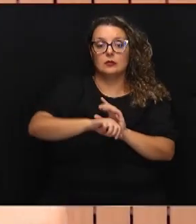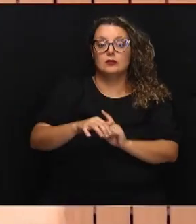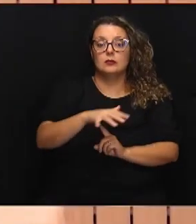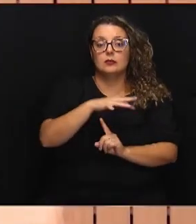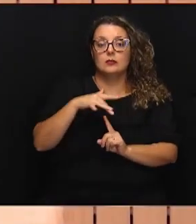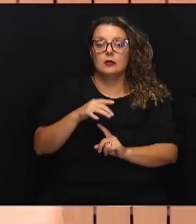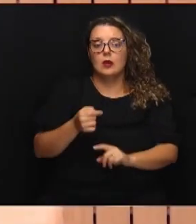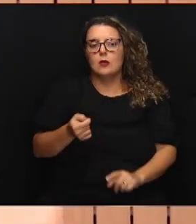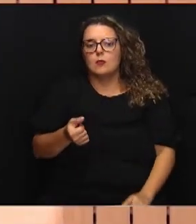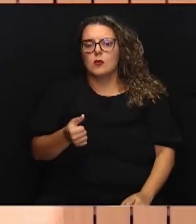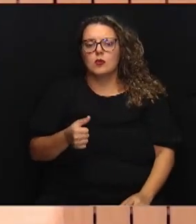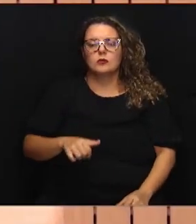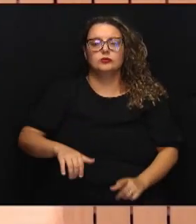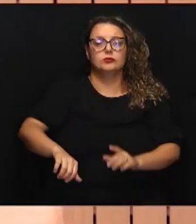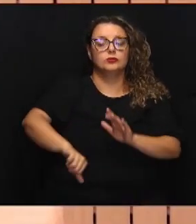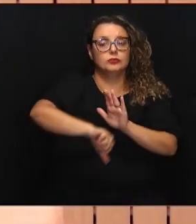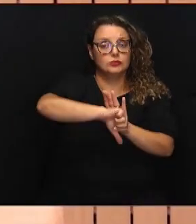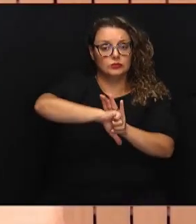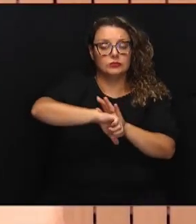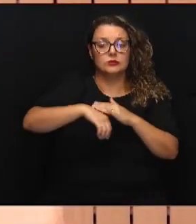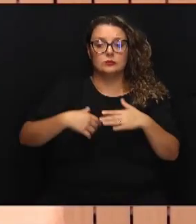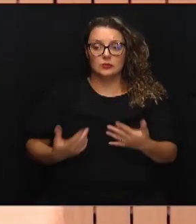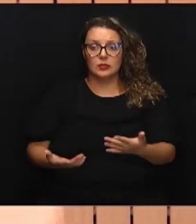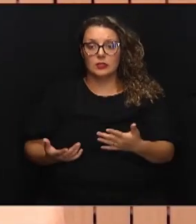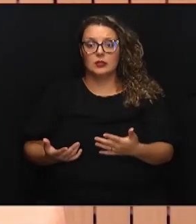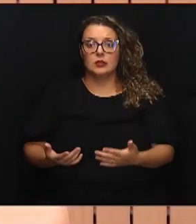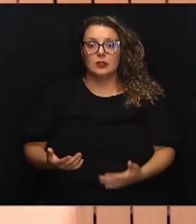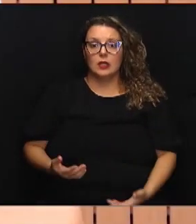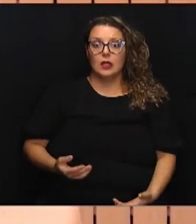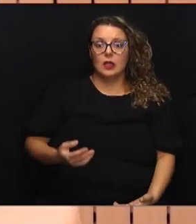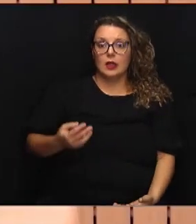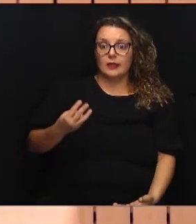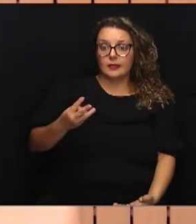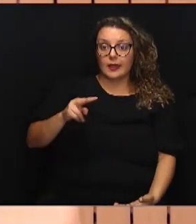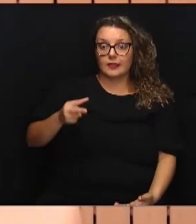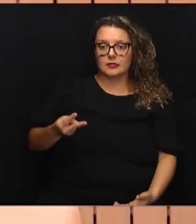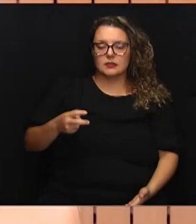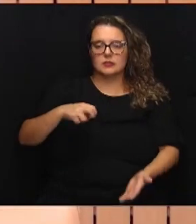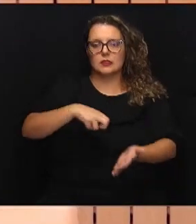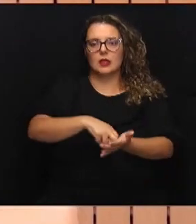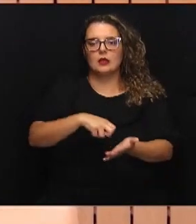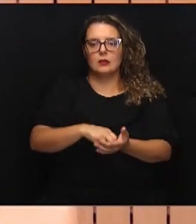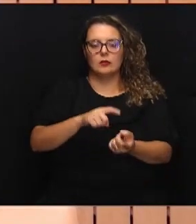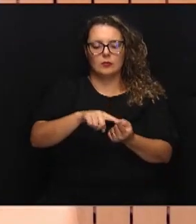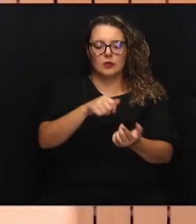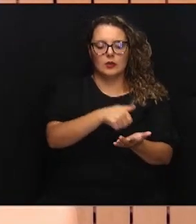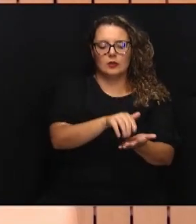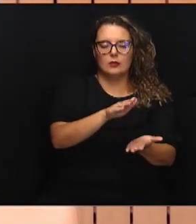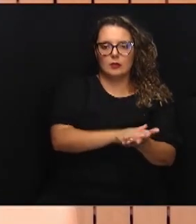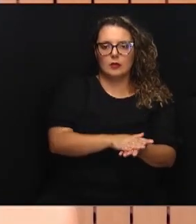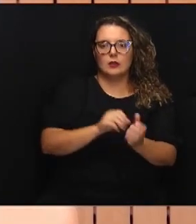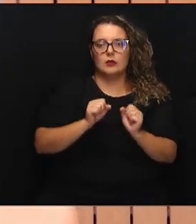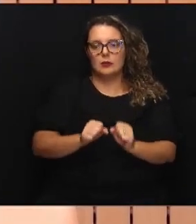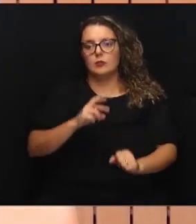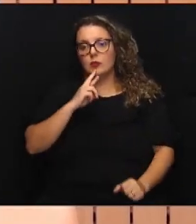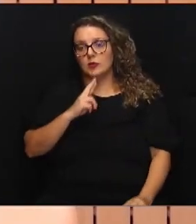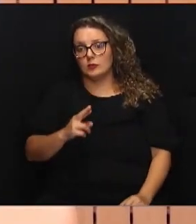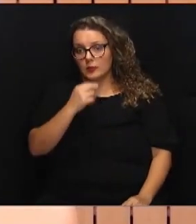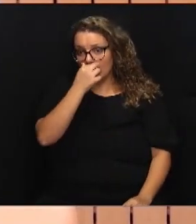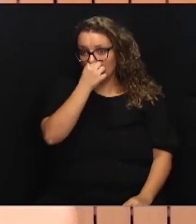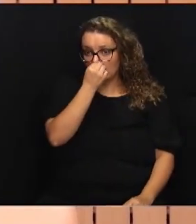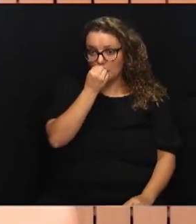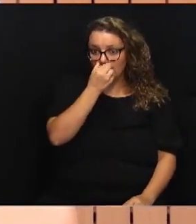poucos crimes que permite a tripla penalização. A pessoa pode ser multada e pode responder